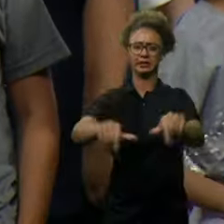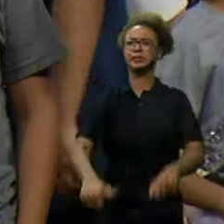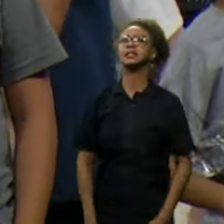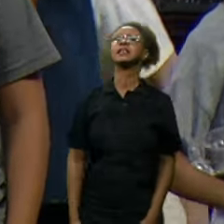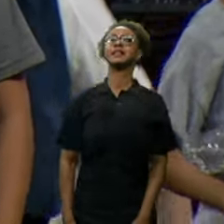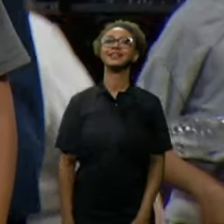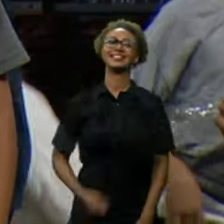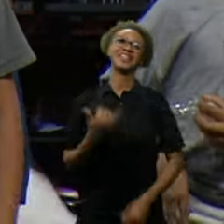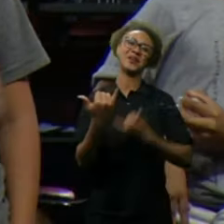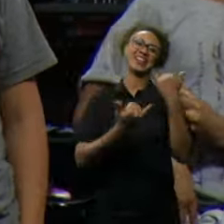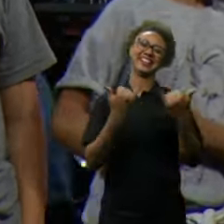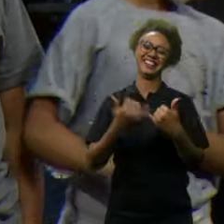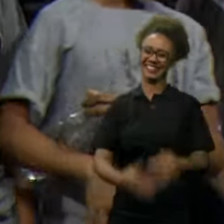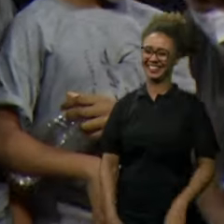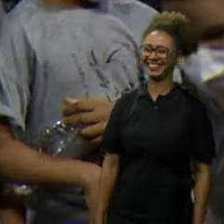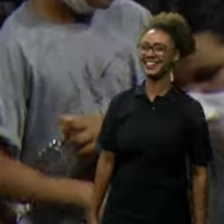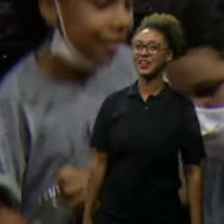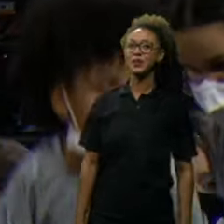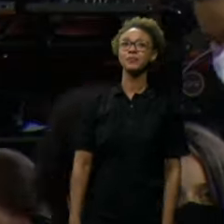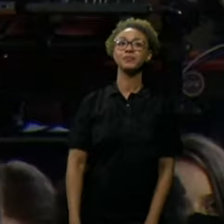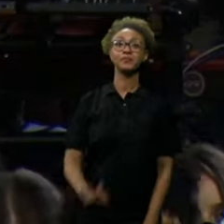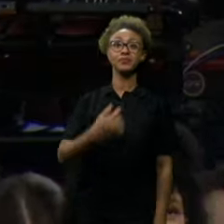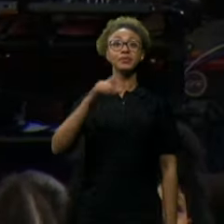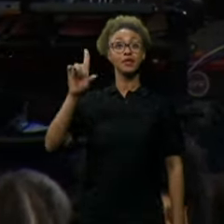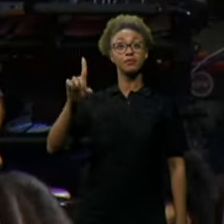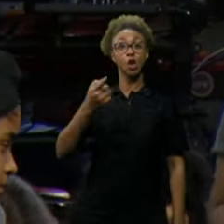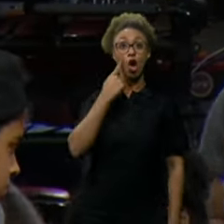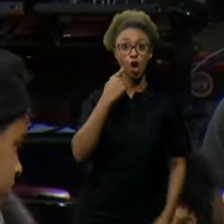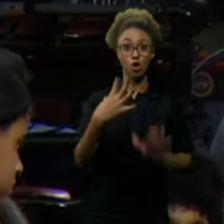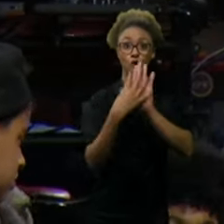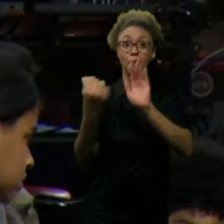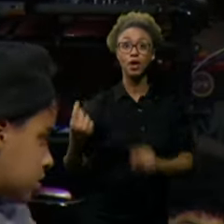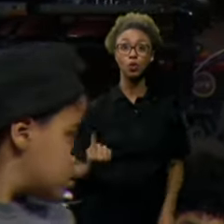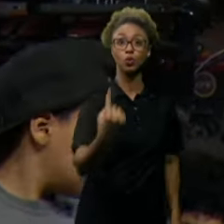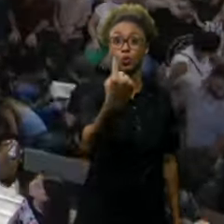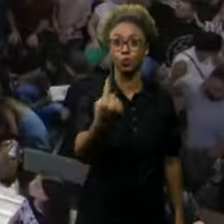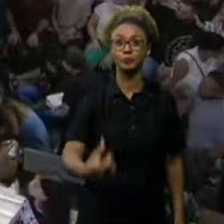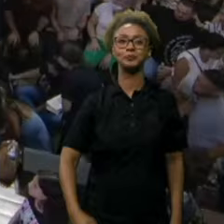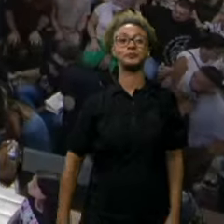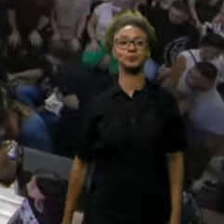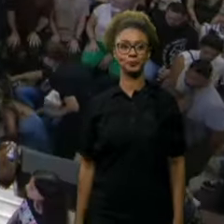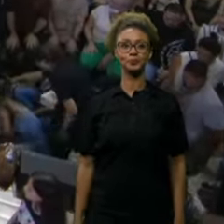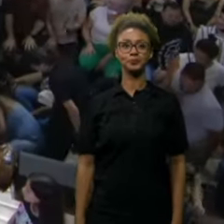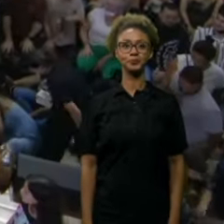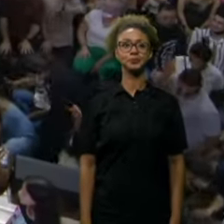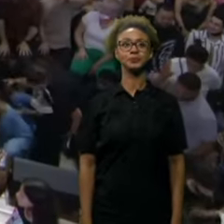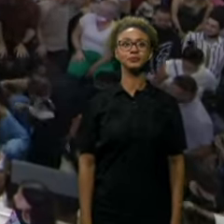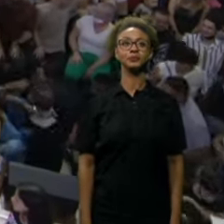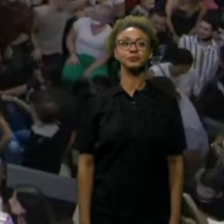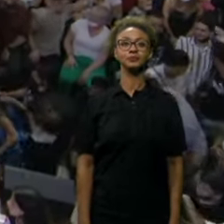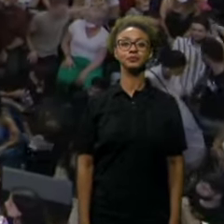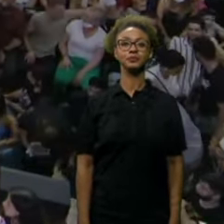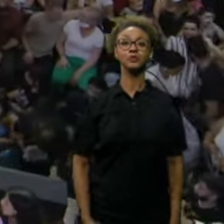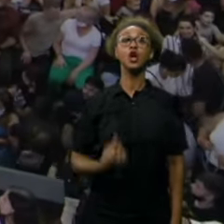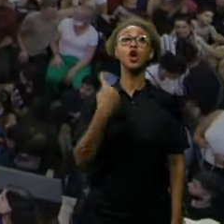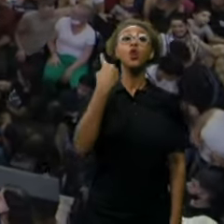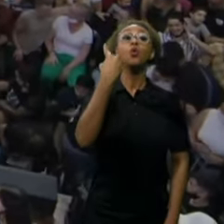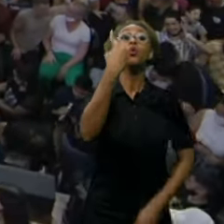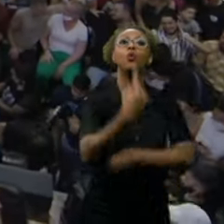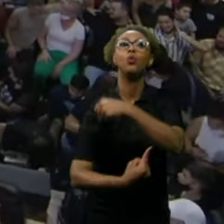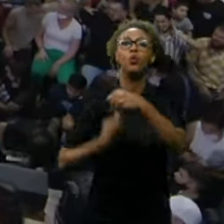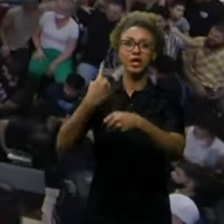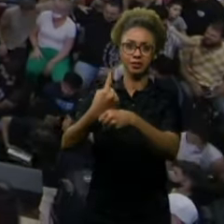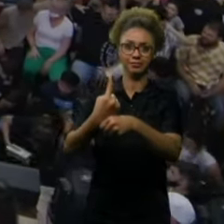eu tô brincando um Diga de novo rumo diga assim comigo um ano